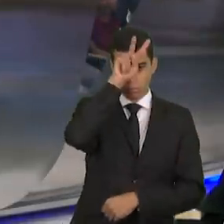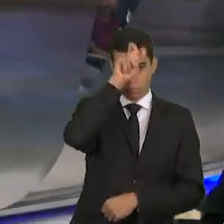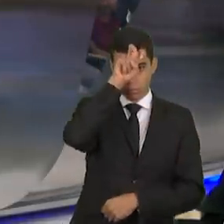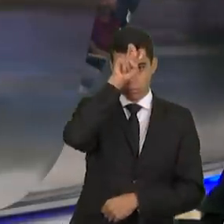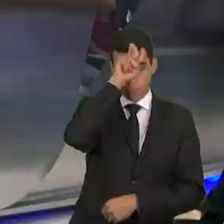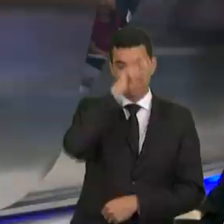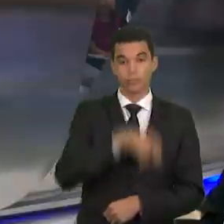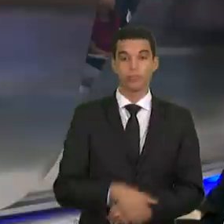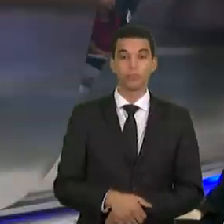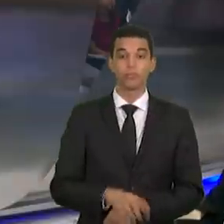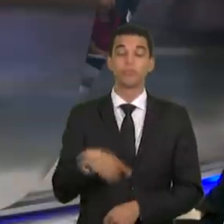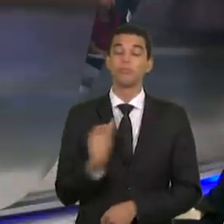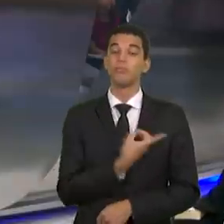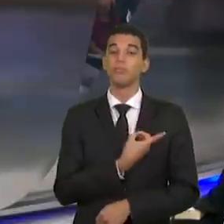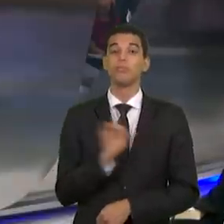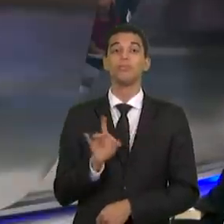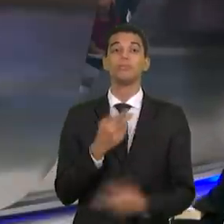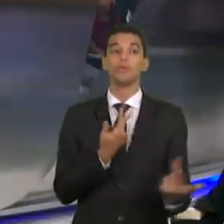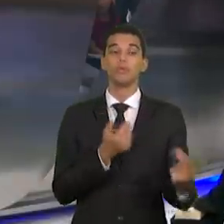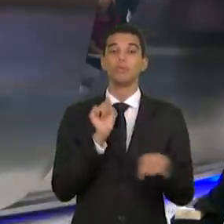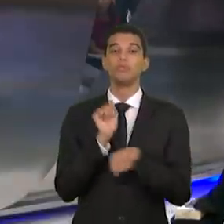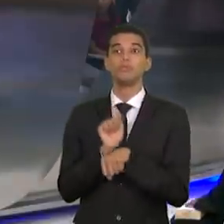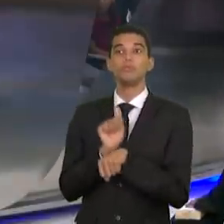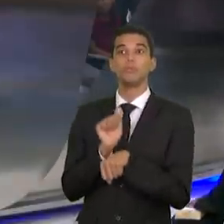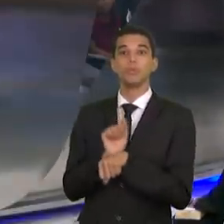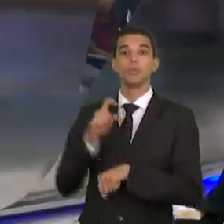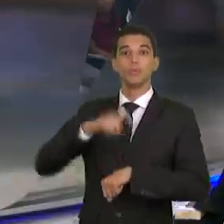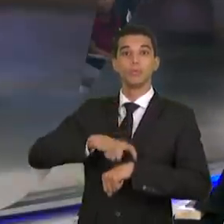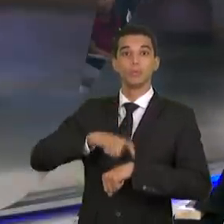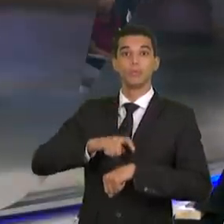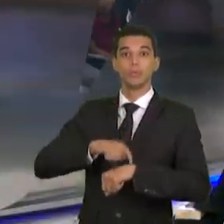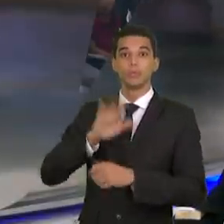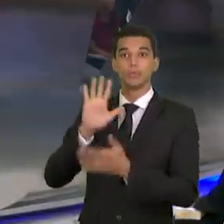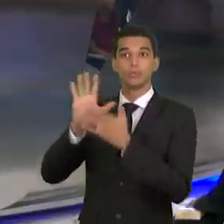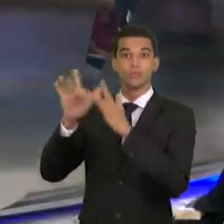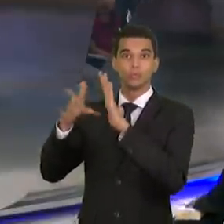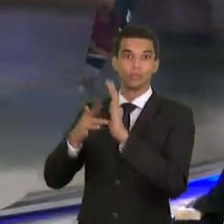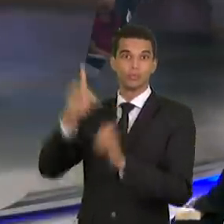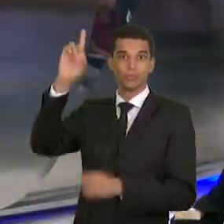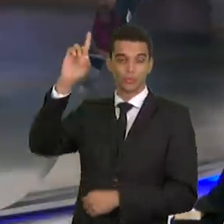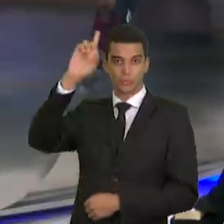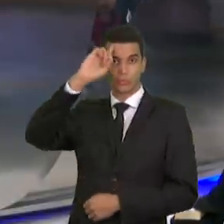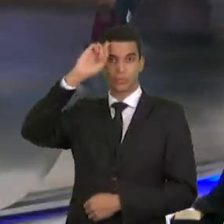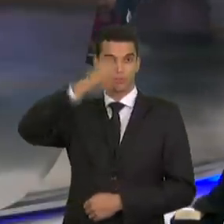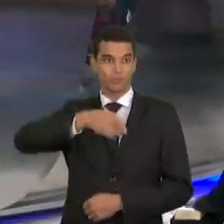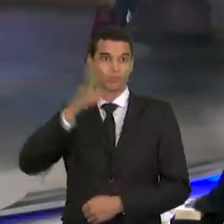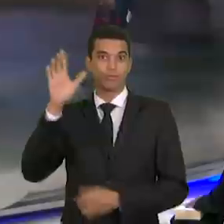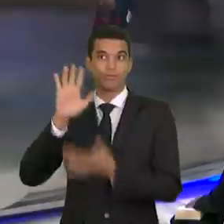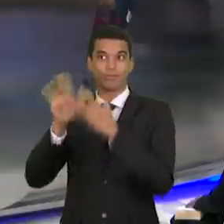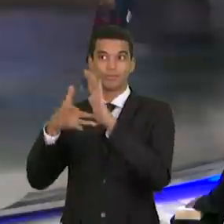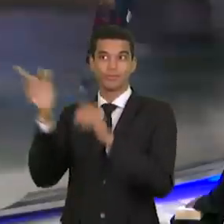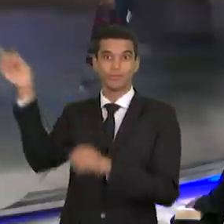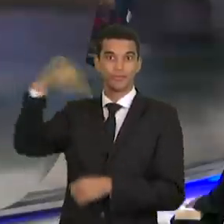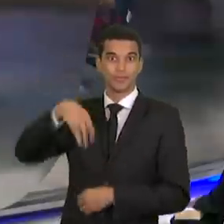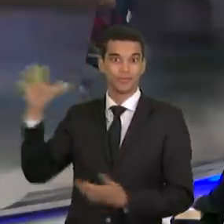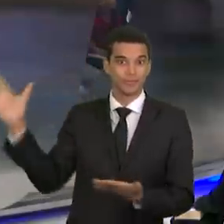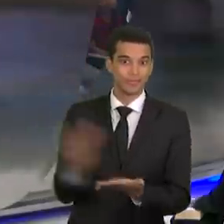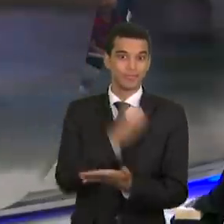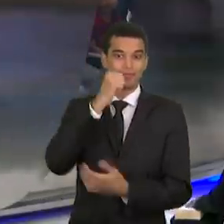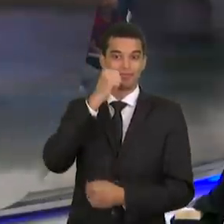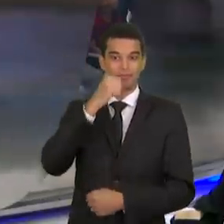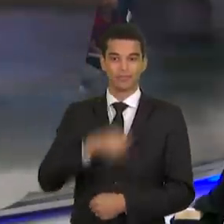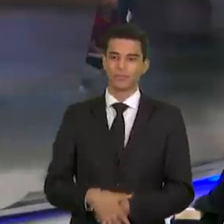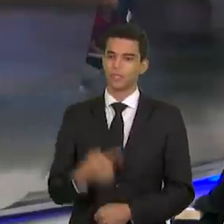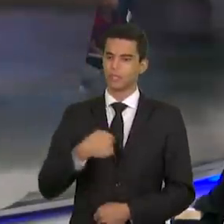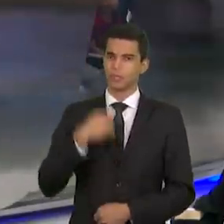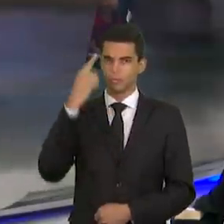estamos somente aguardando o toque da saída. E eu tenho certeza, não vou duvidar disso que